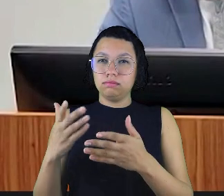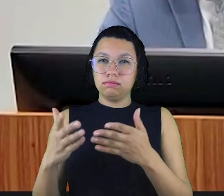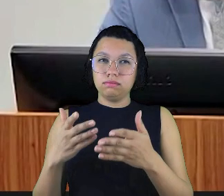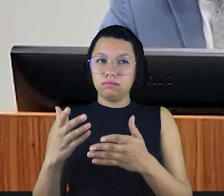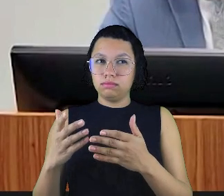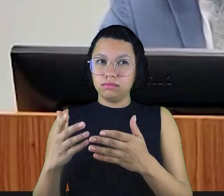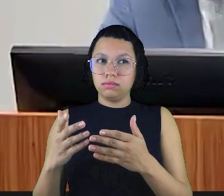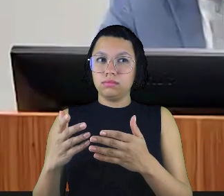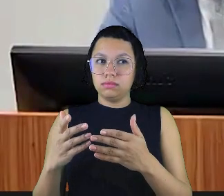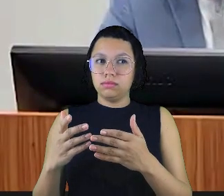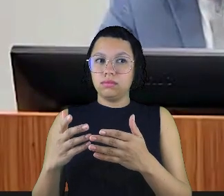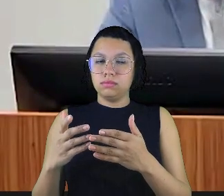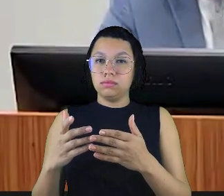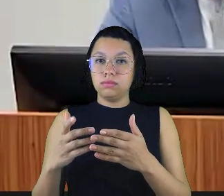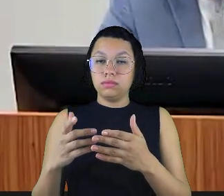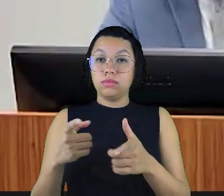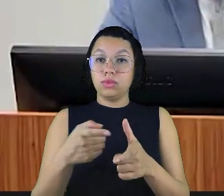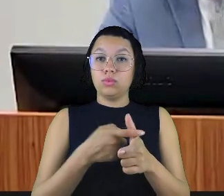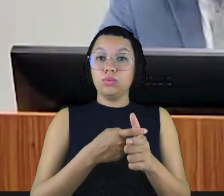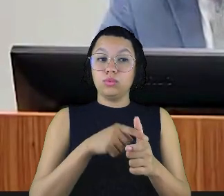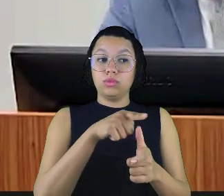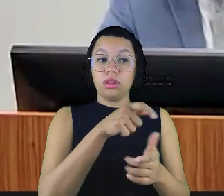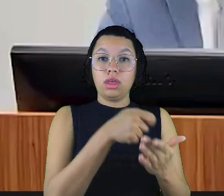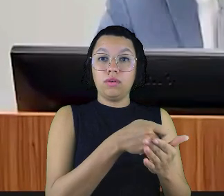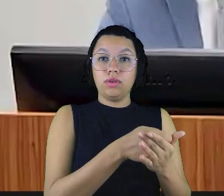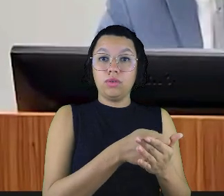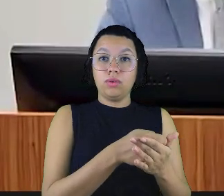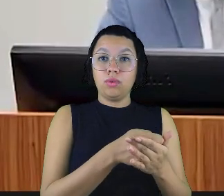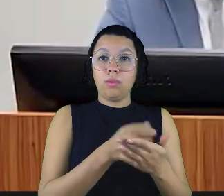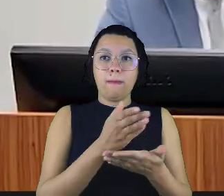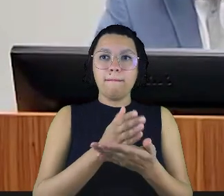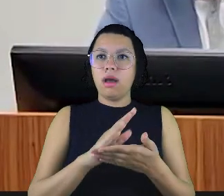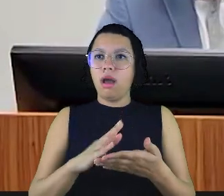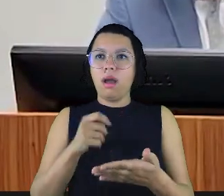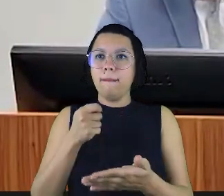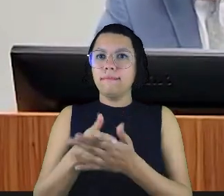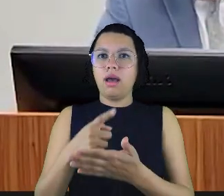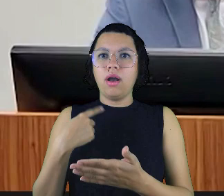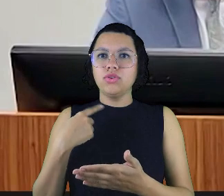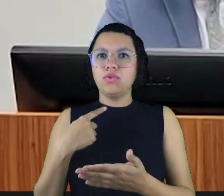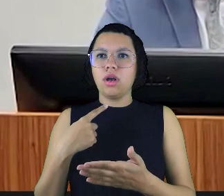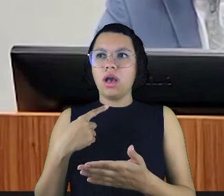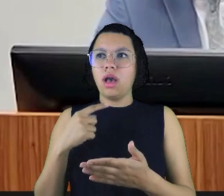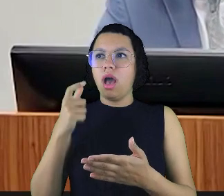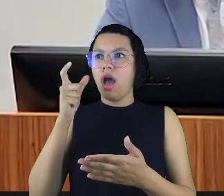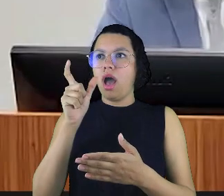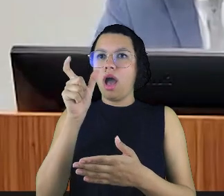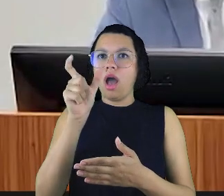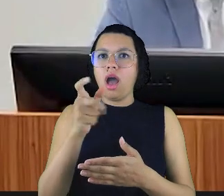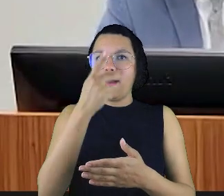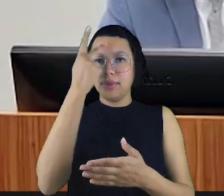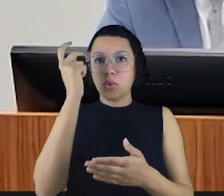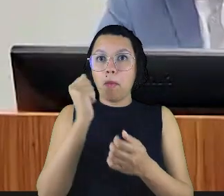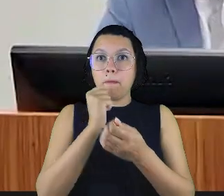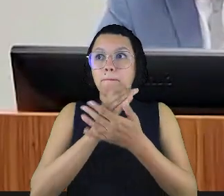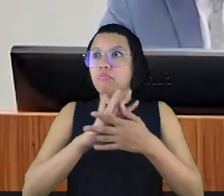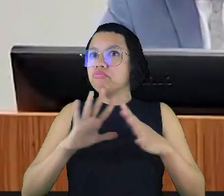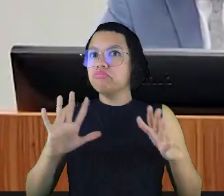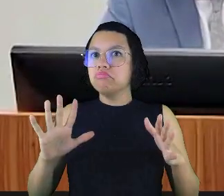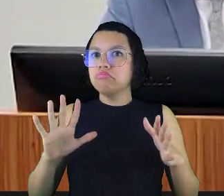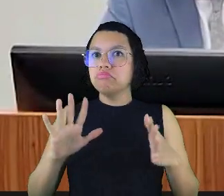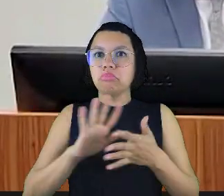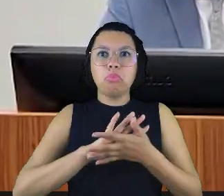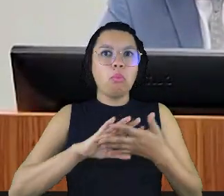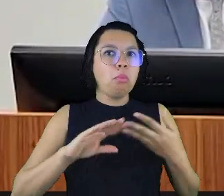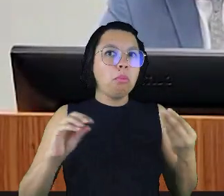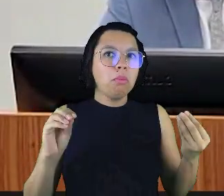O executado até, eu acho até que ele parou de pagar o advogado porque ele sumiu. Ele sumiu, ele falou, bom, não tem mais jeito. E aí